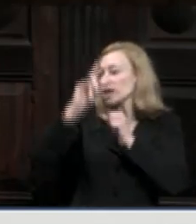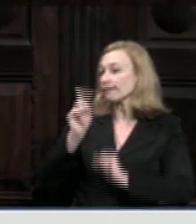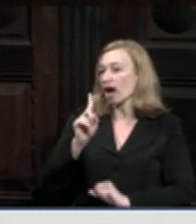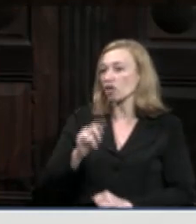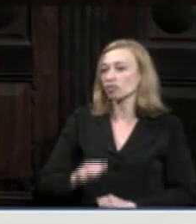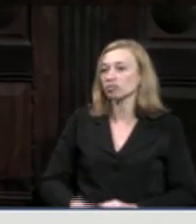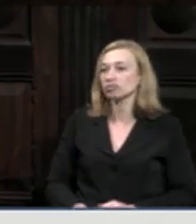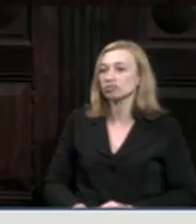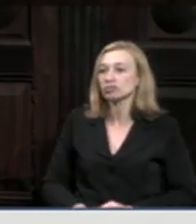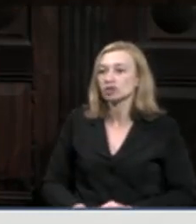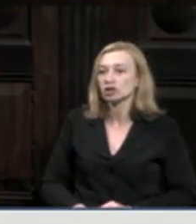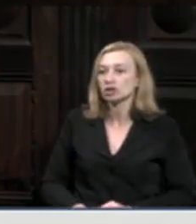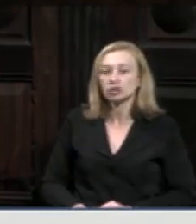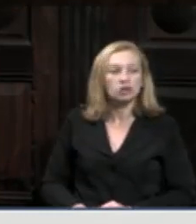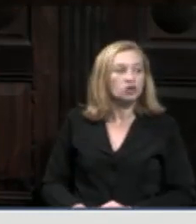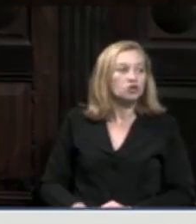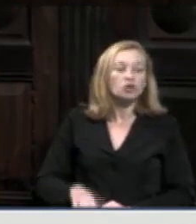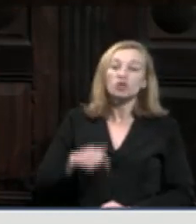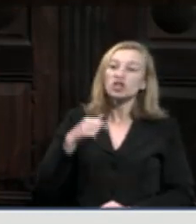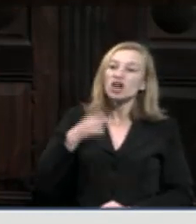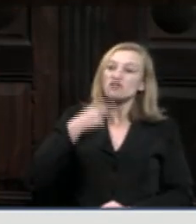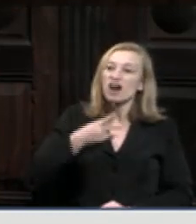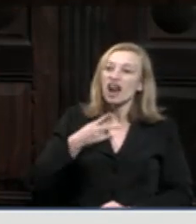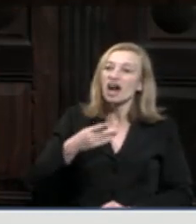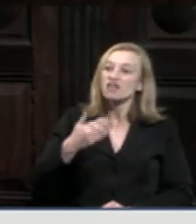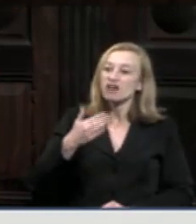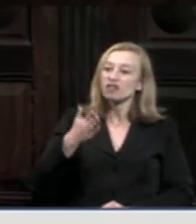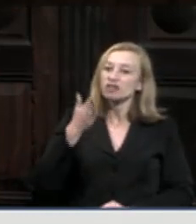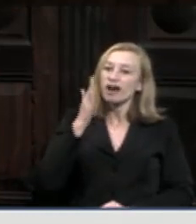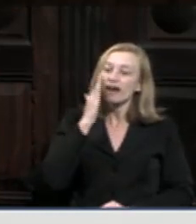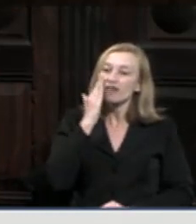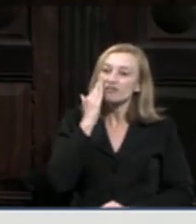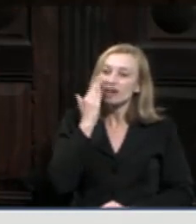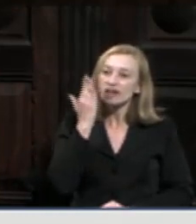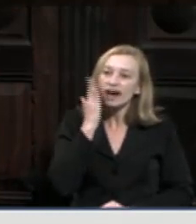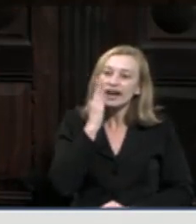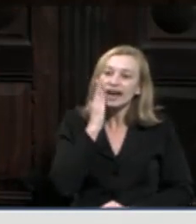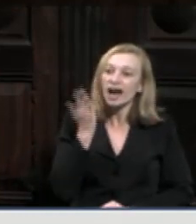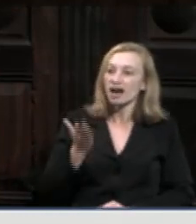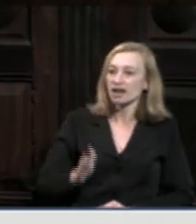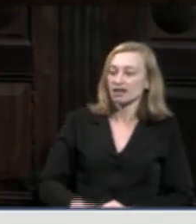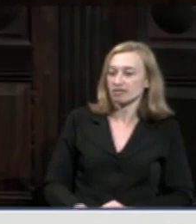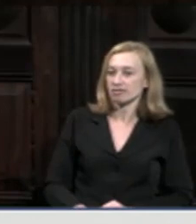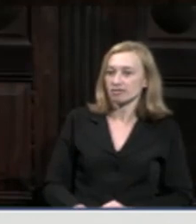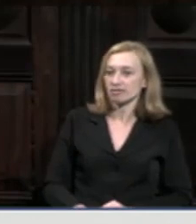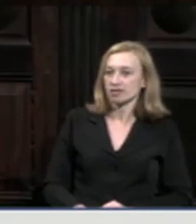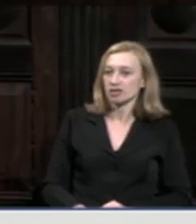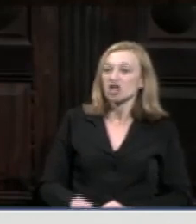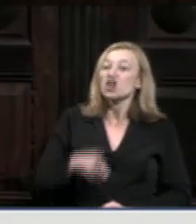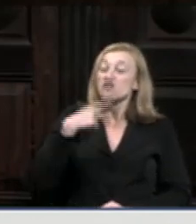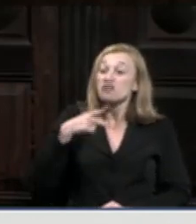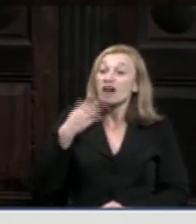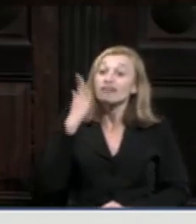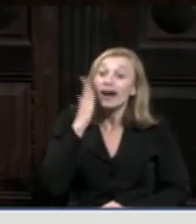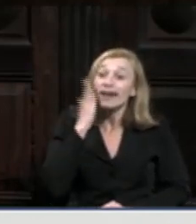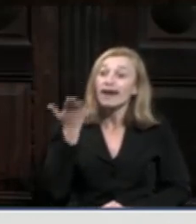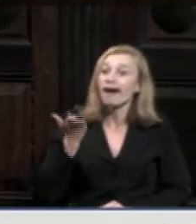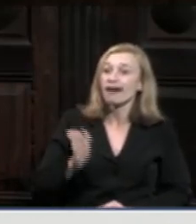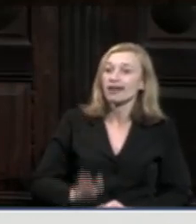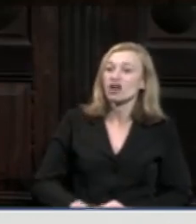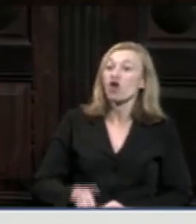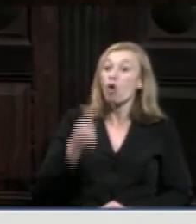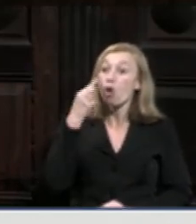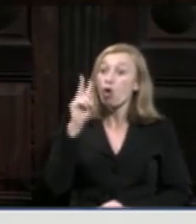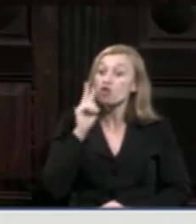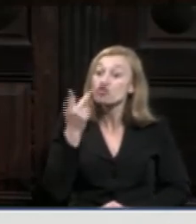O que eu quero dizer, eu digo na cara. Até porque eu tenho autoridade de falar na cara,